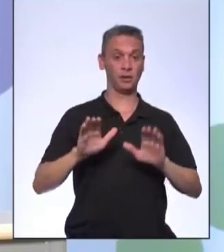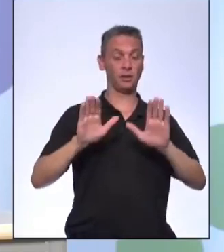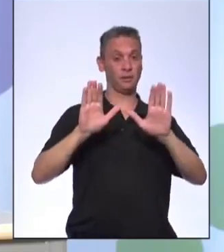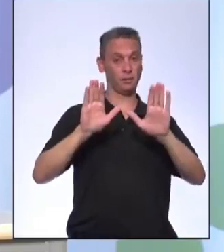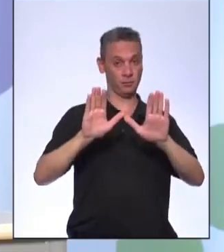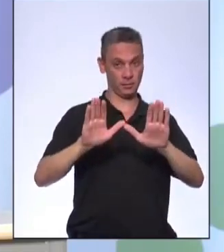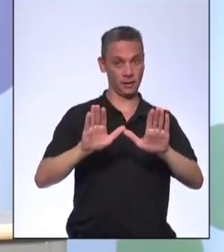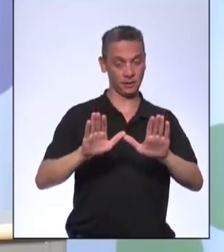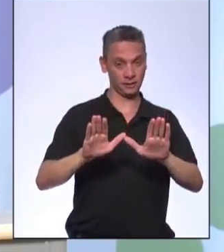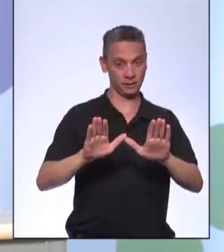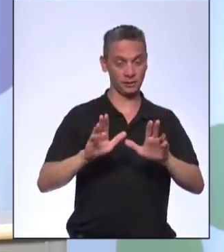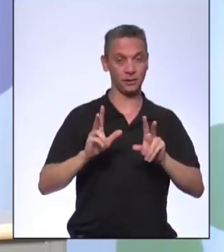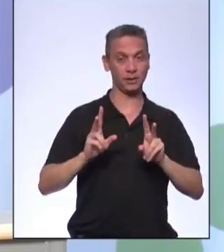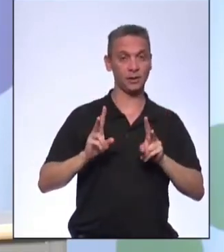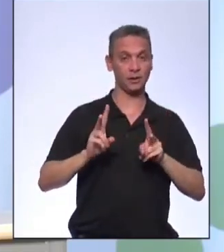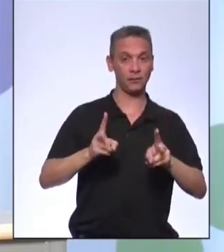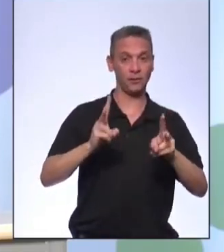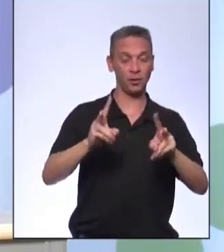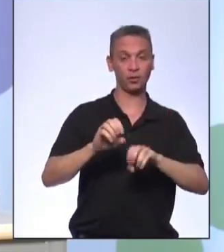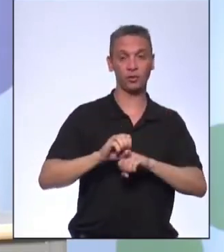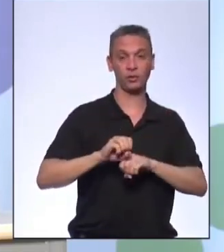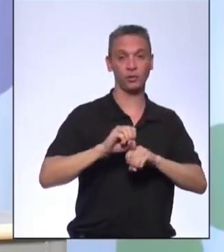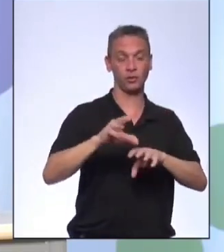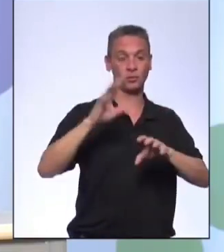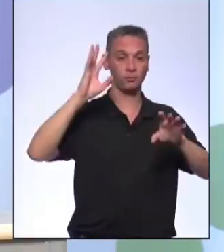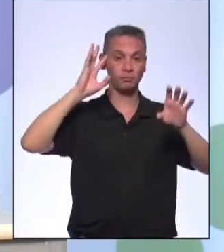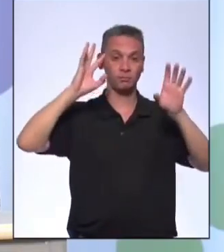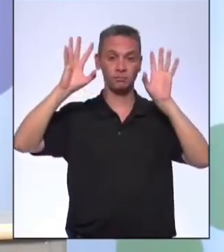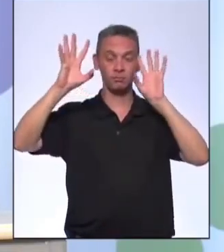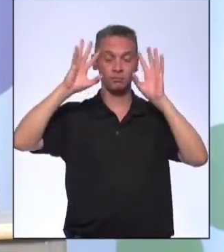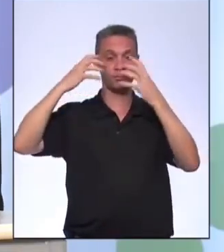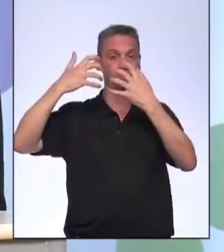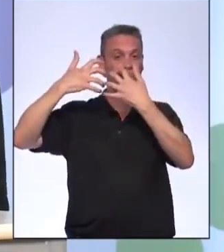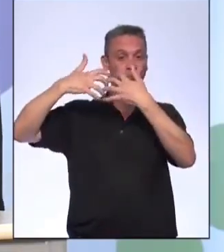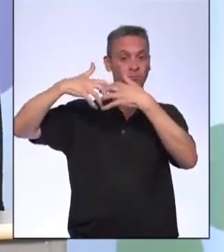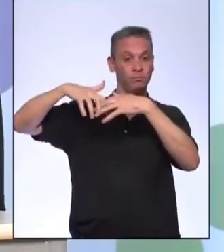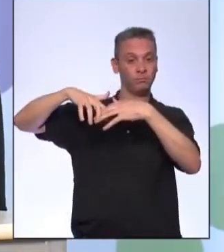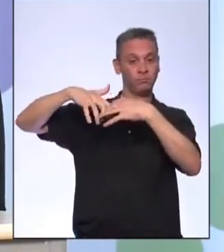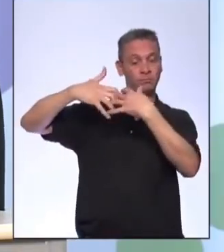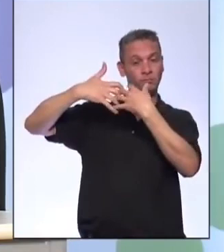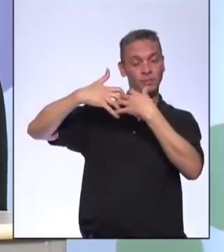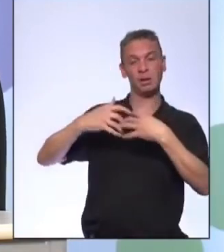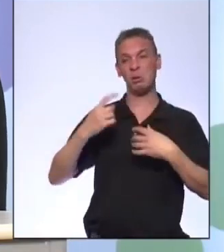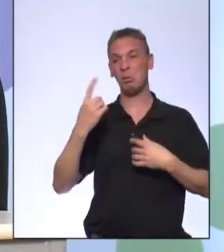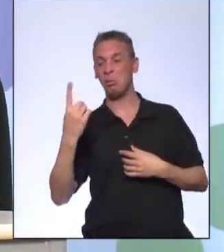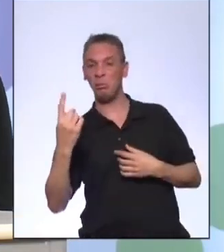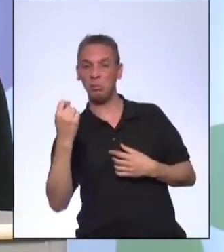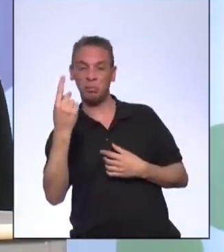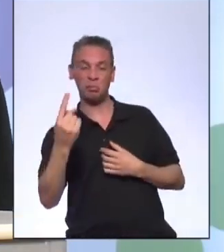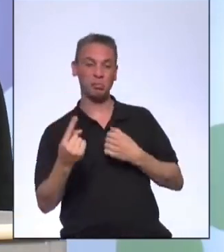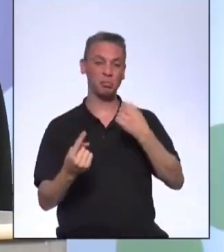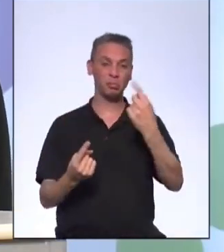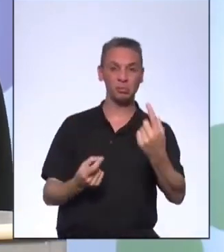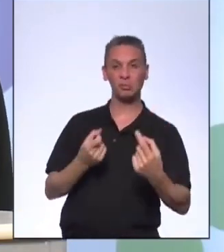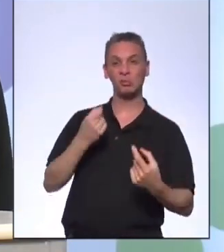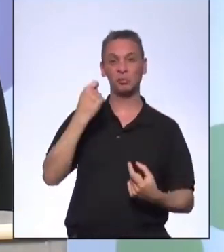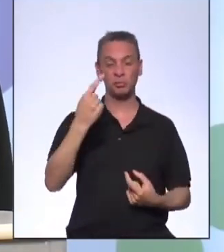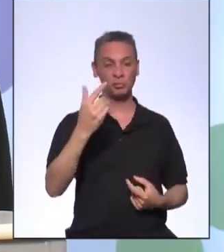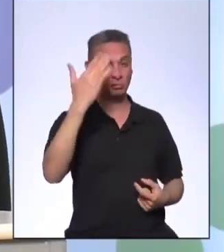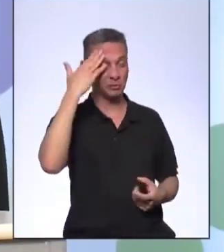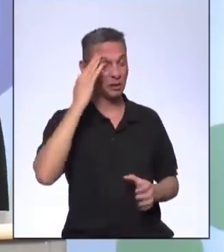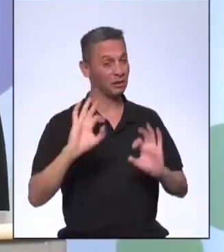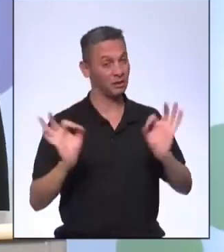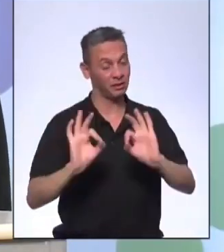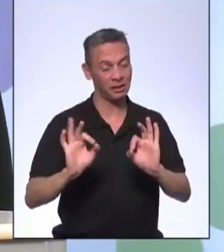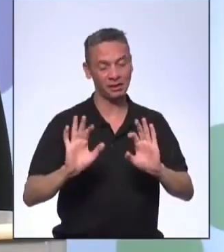Mas vamos continuar fazendo esse processo de reflexão, que é um ou outro que não consegue entender direito, que é a questão da cultura de